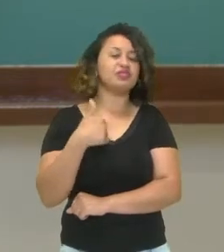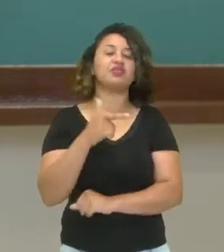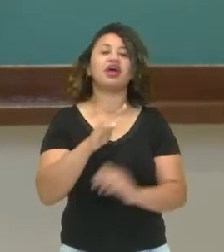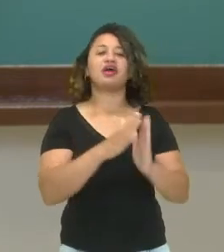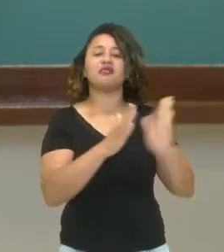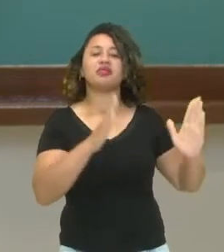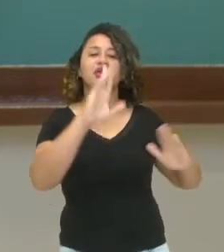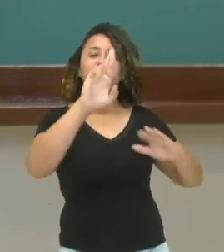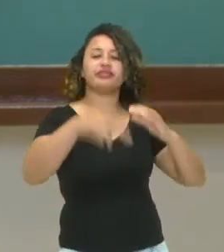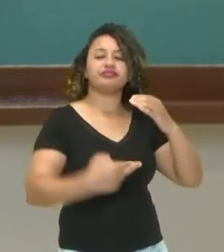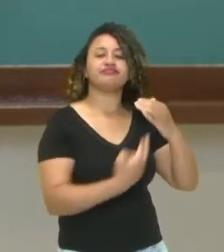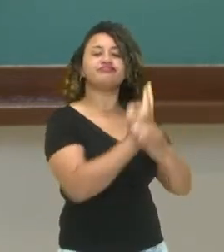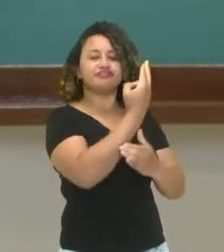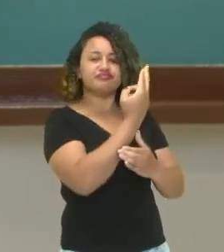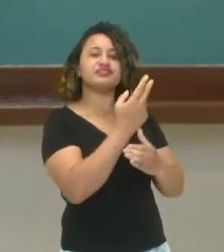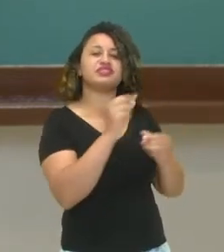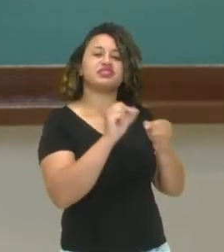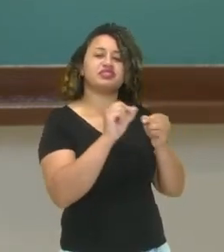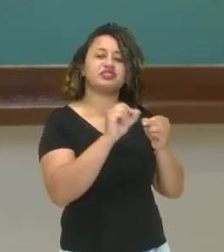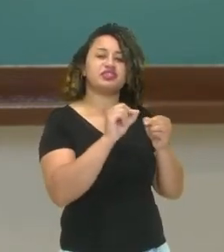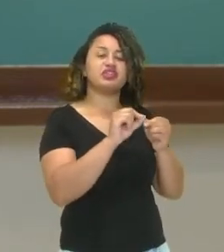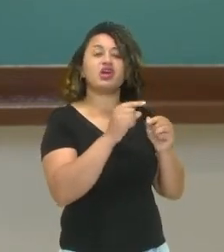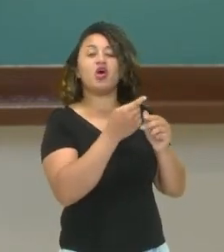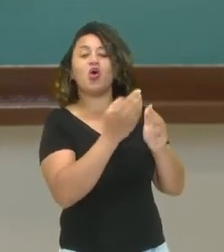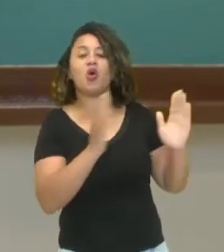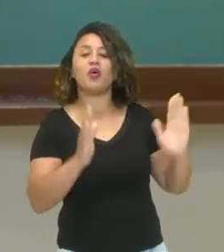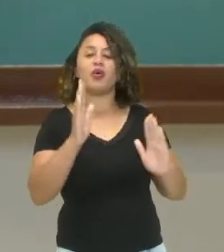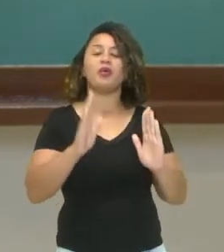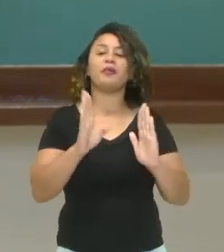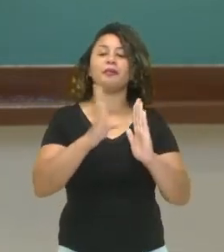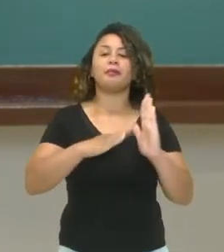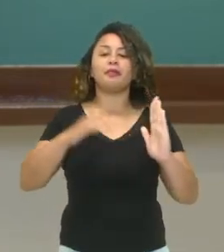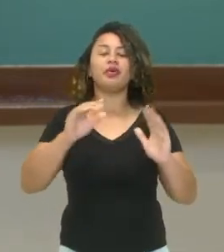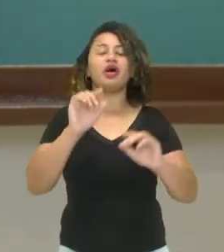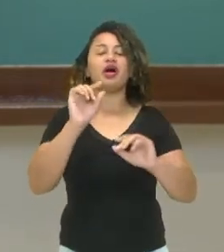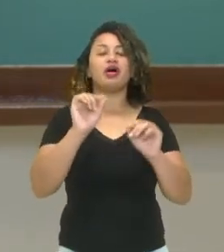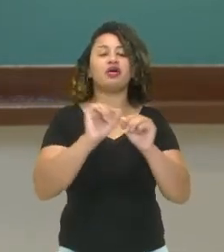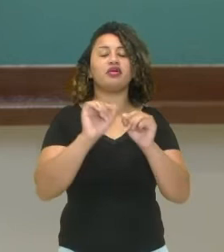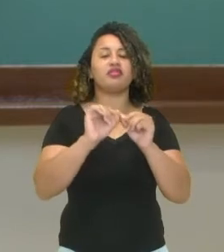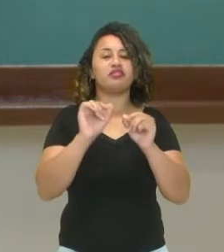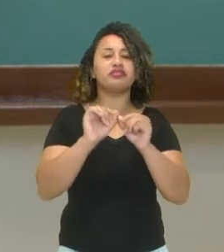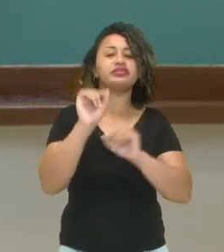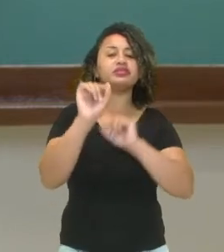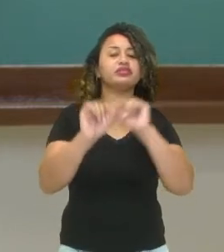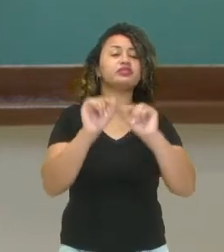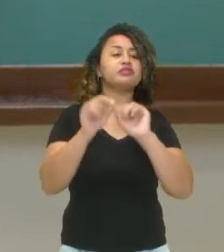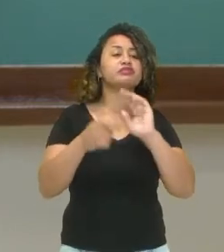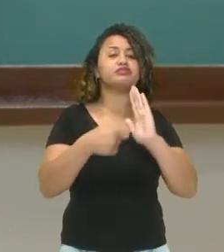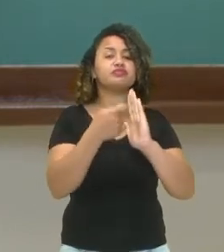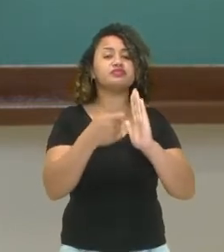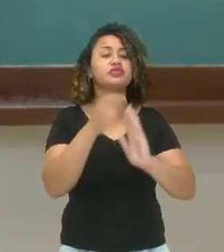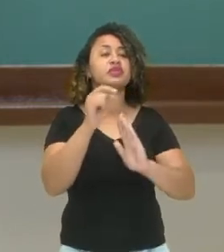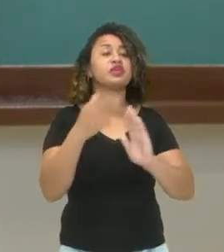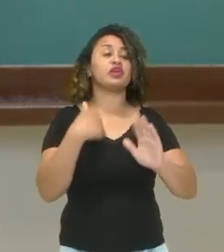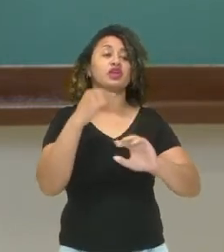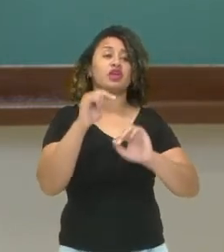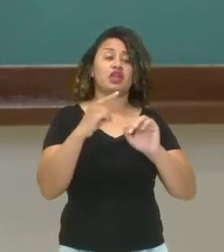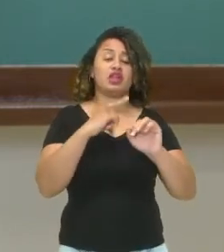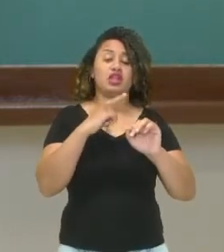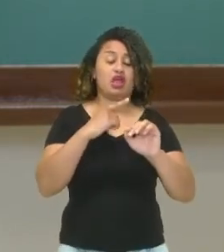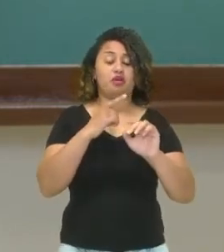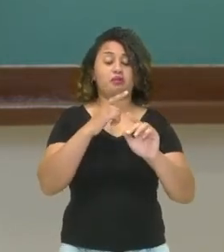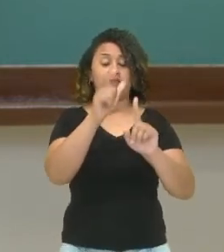era feito por Michelangelo, ou no Barroco era feito por Bernini, que você tem um personagem histórico que mais parece um